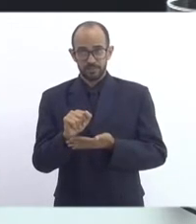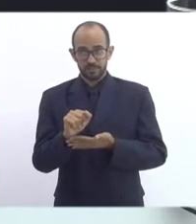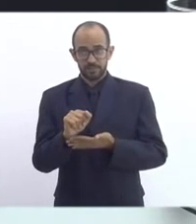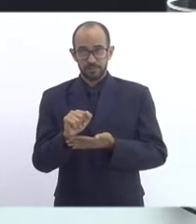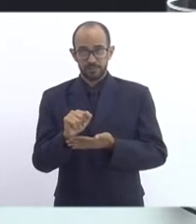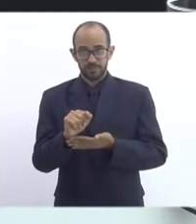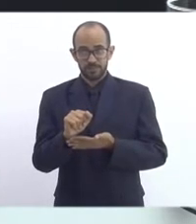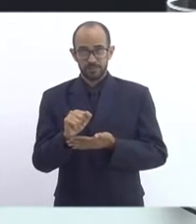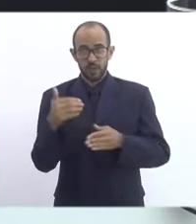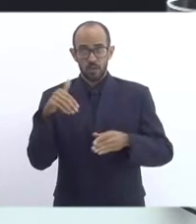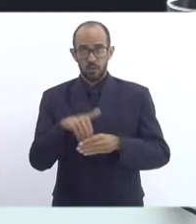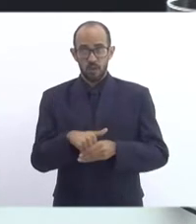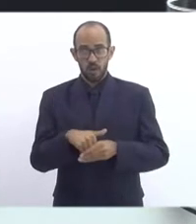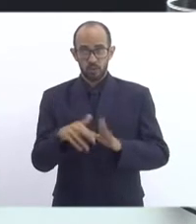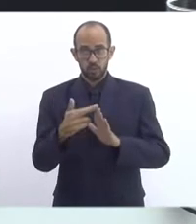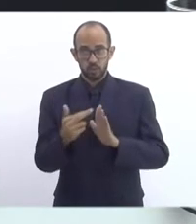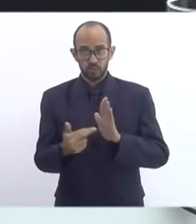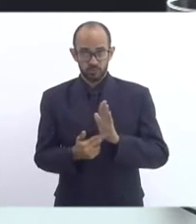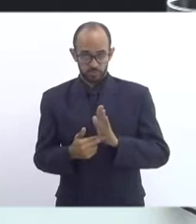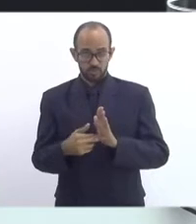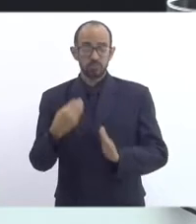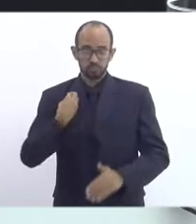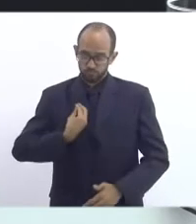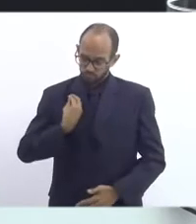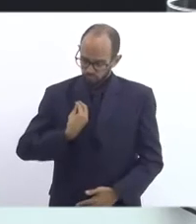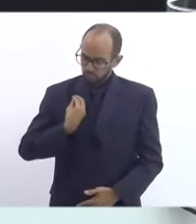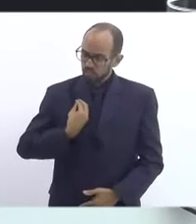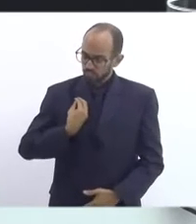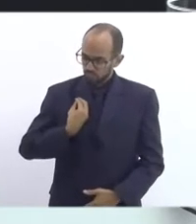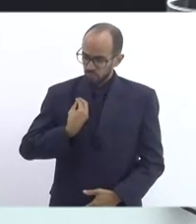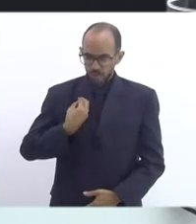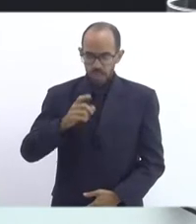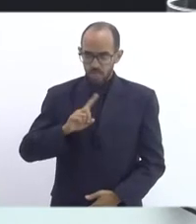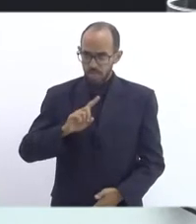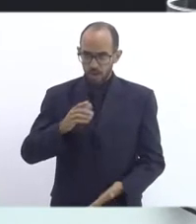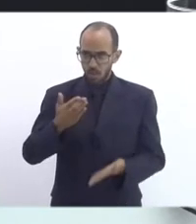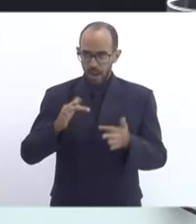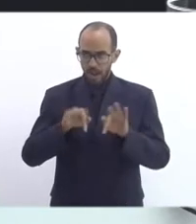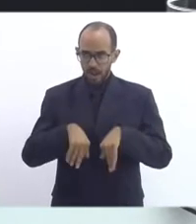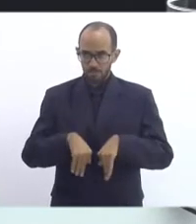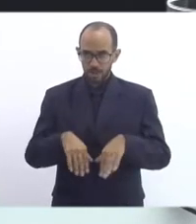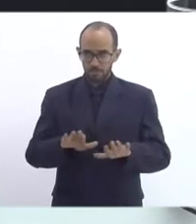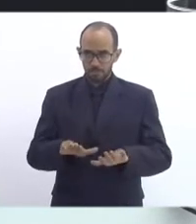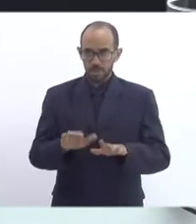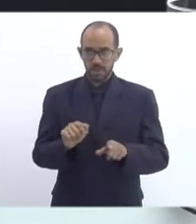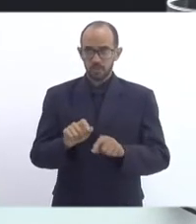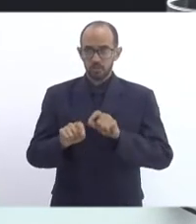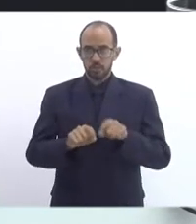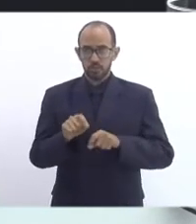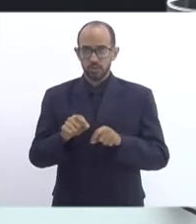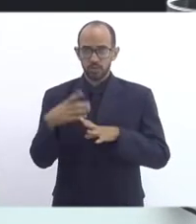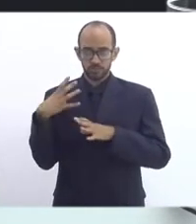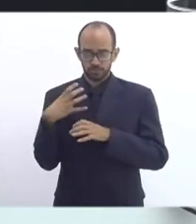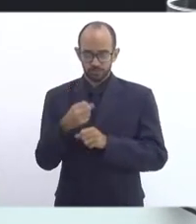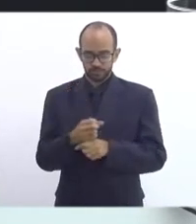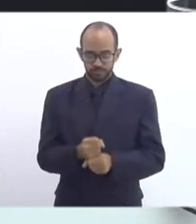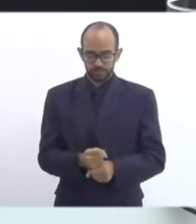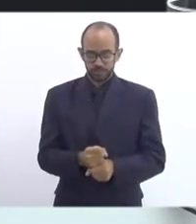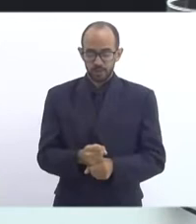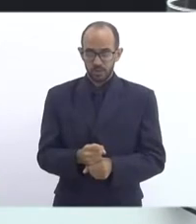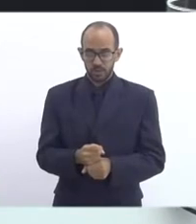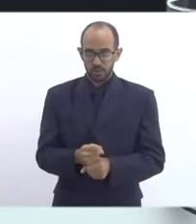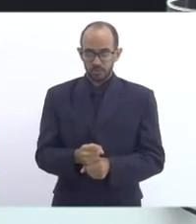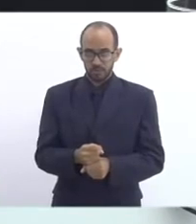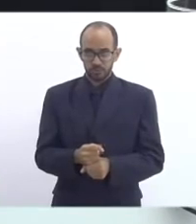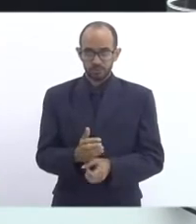ele... Ele existe, ele não acaba. Mas, sob o ponto de vista matemático, para saber se for aprovado ou